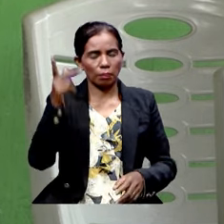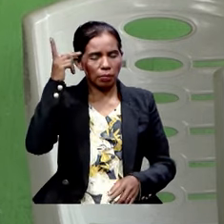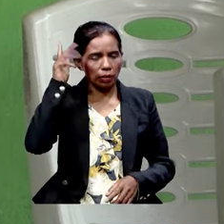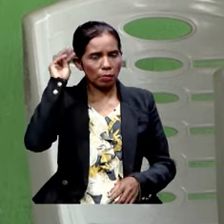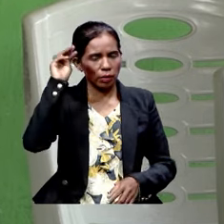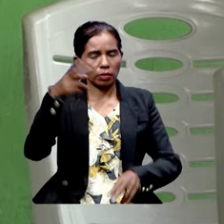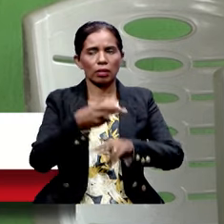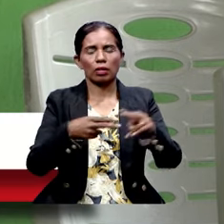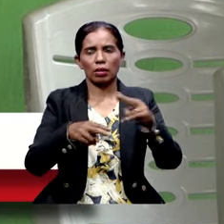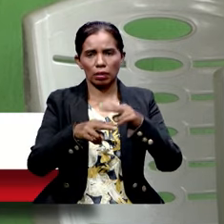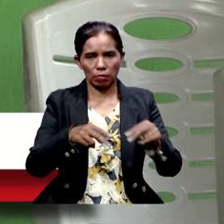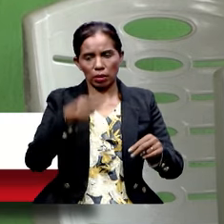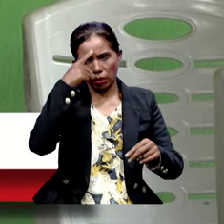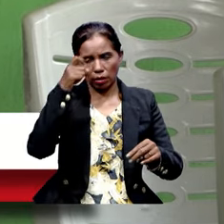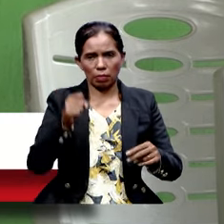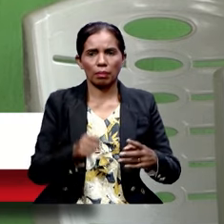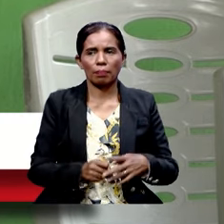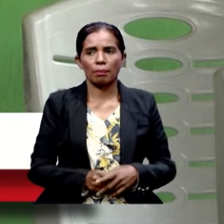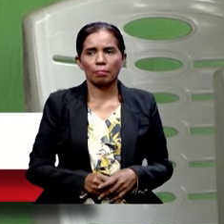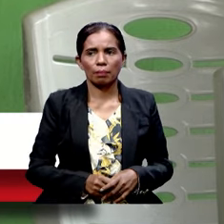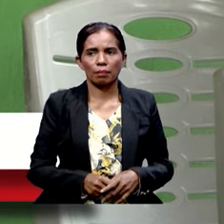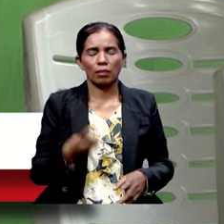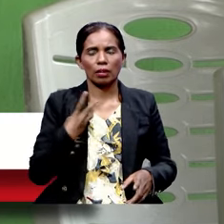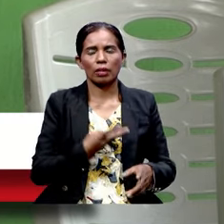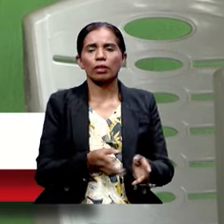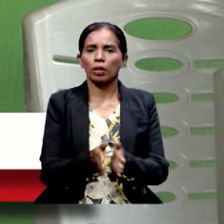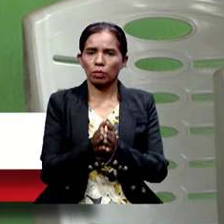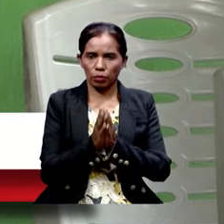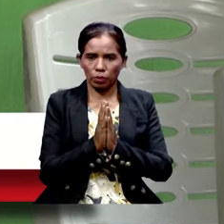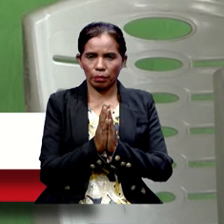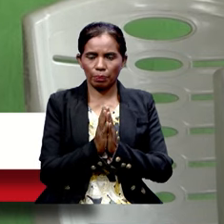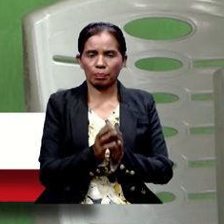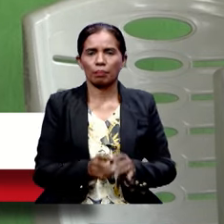Lima. Também nem maga ita husu dian.